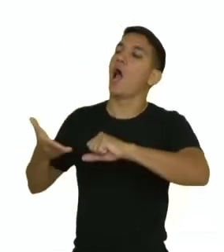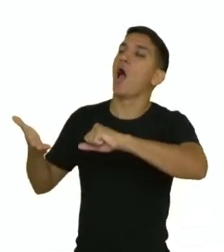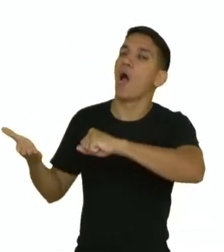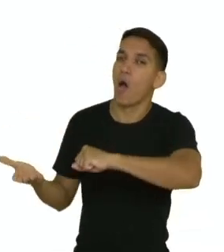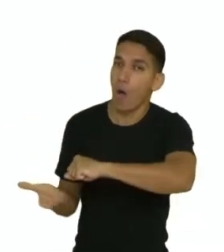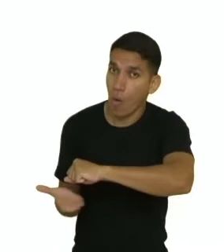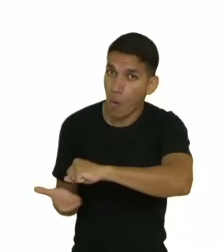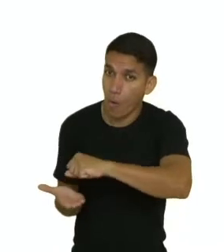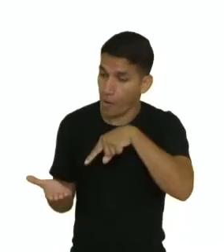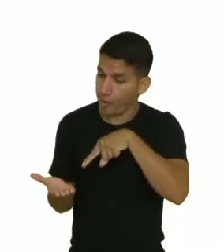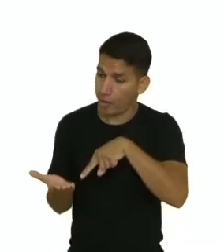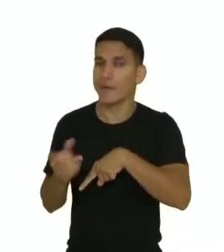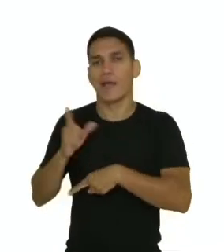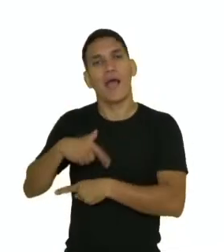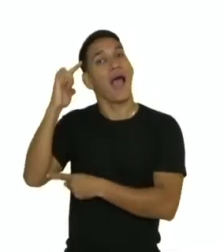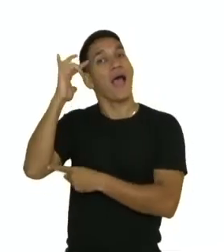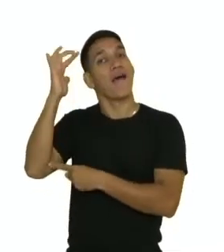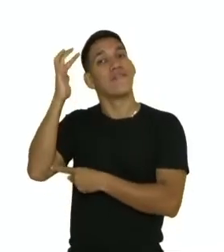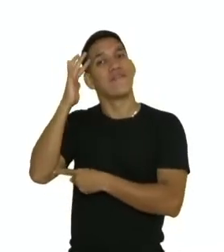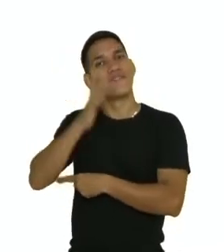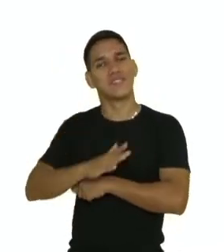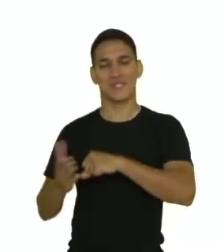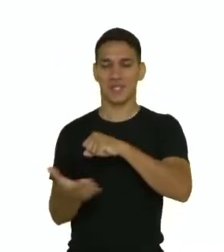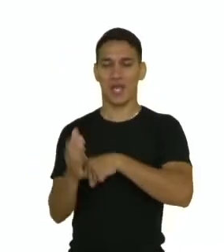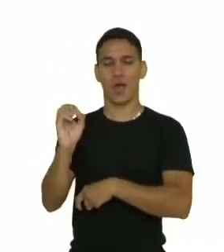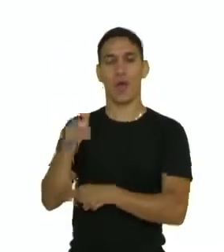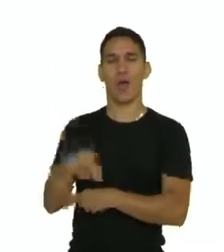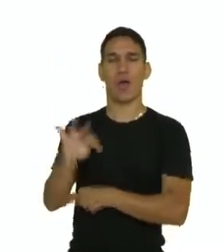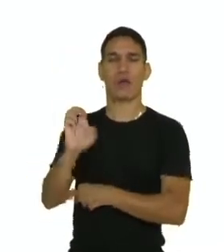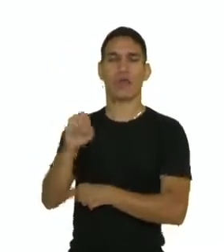nós estamos vivendo a filosofia contemporânea.